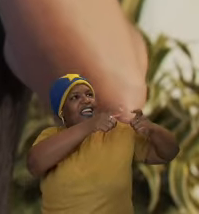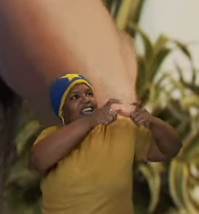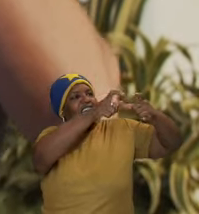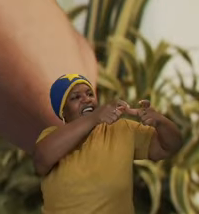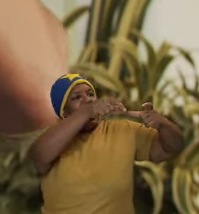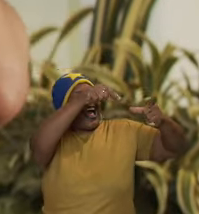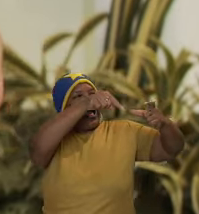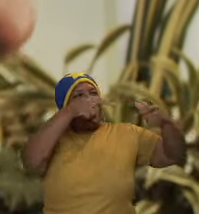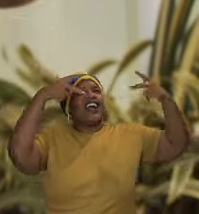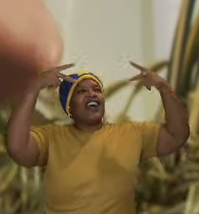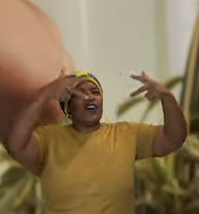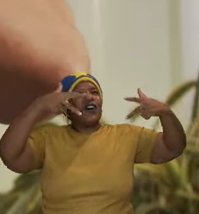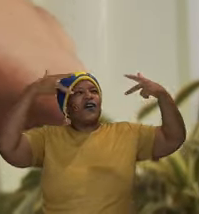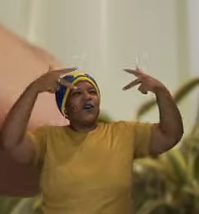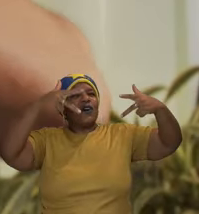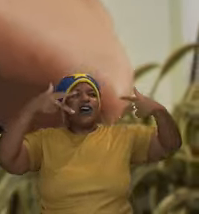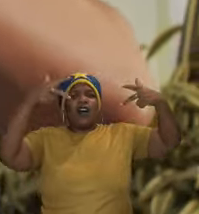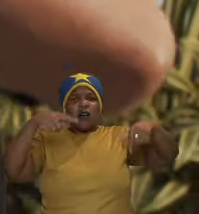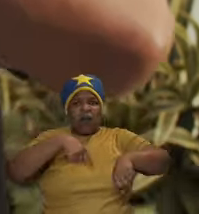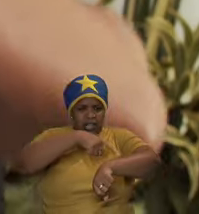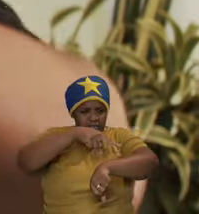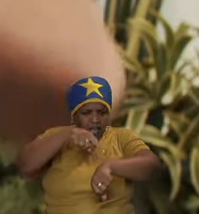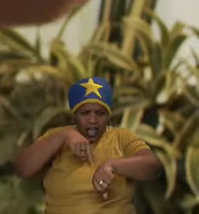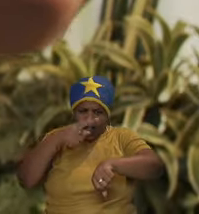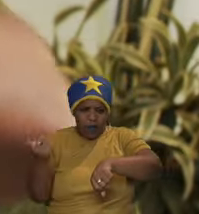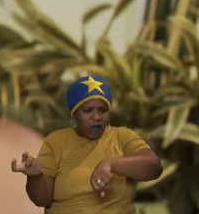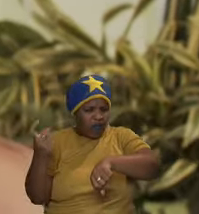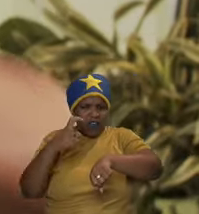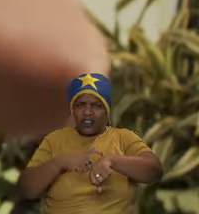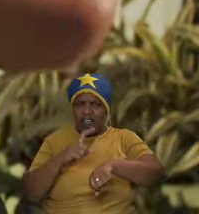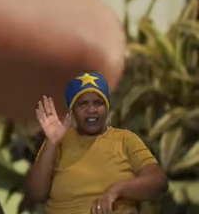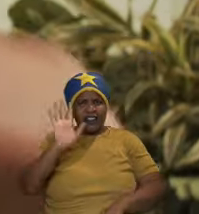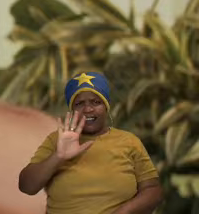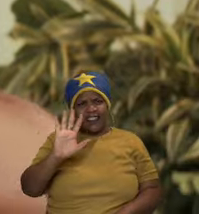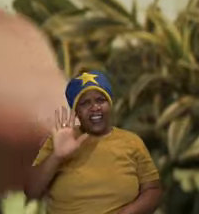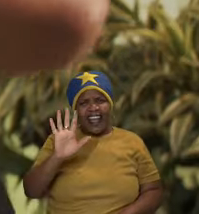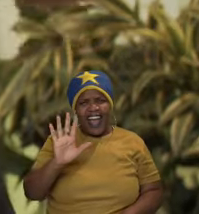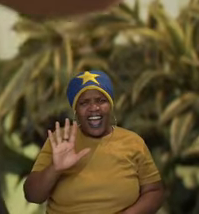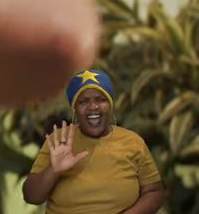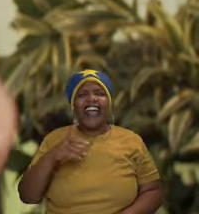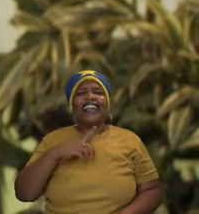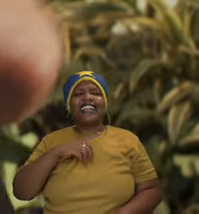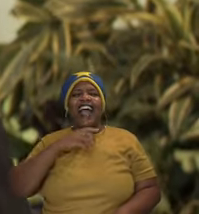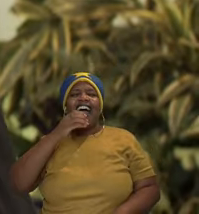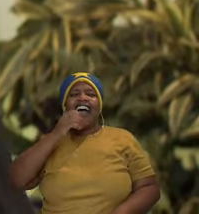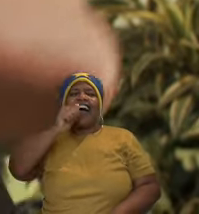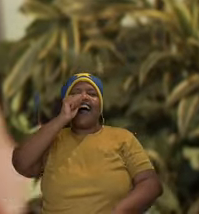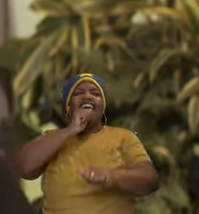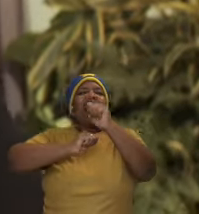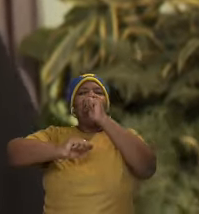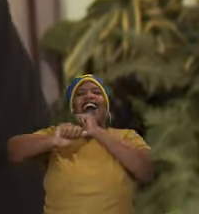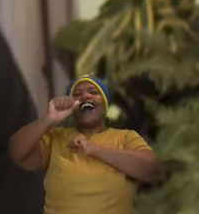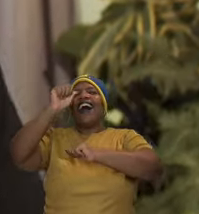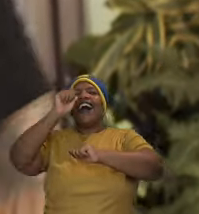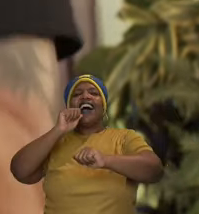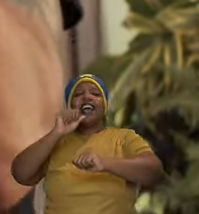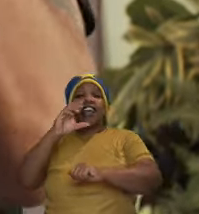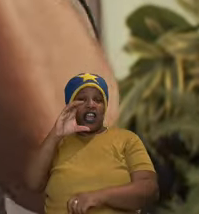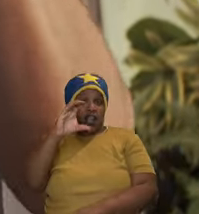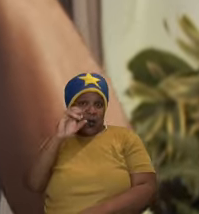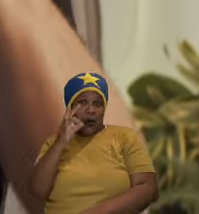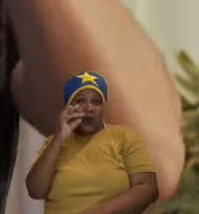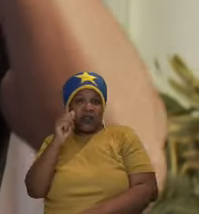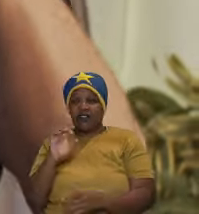de comemorar, mas não tem hora pra voltar, vai. Vira de open, vai acordar em Narnia.